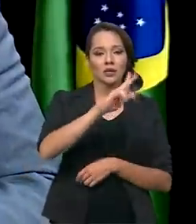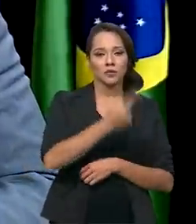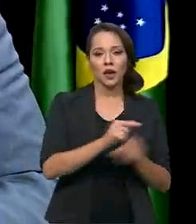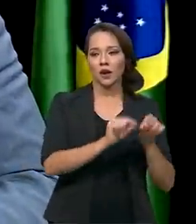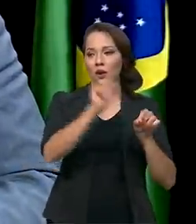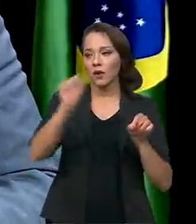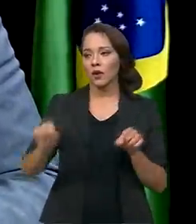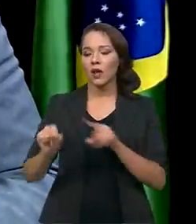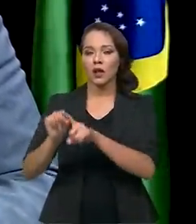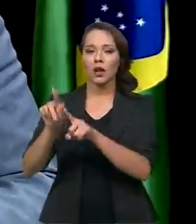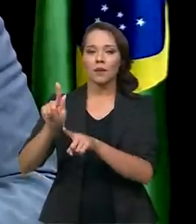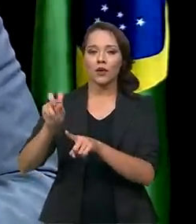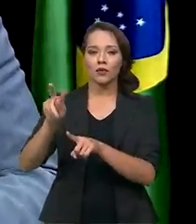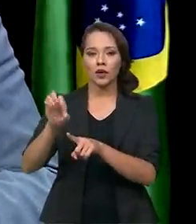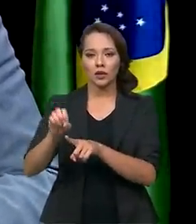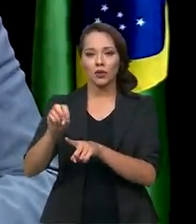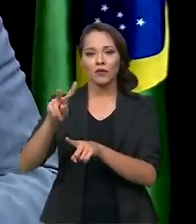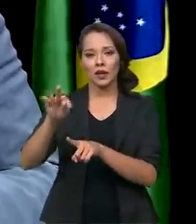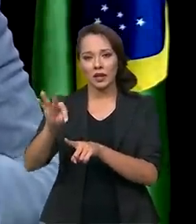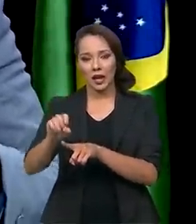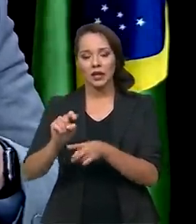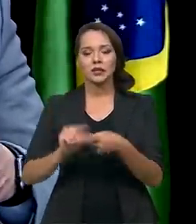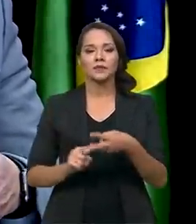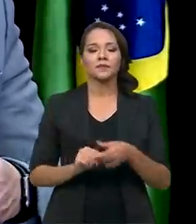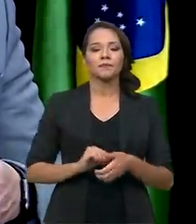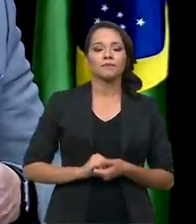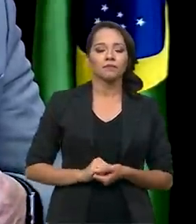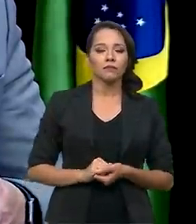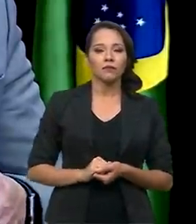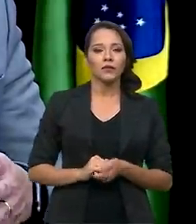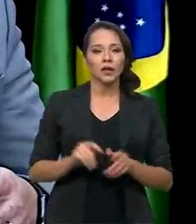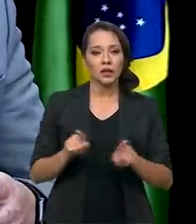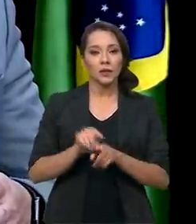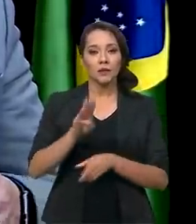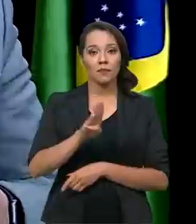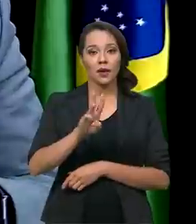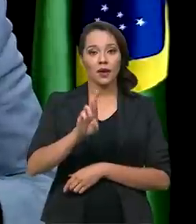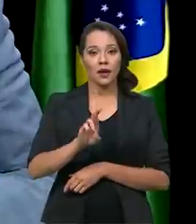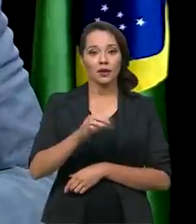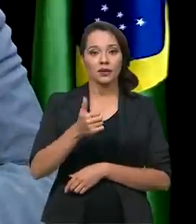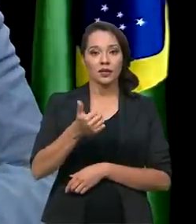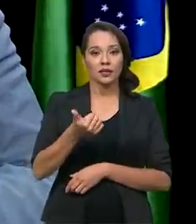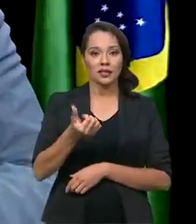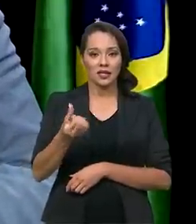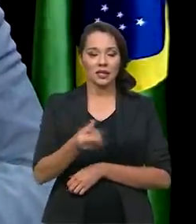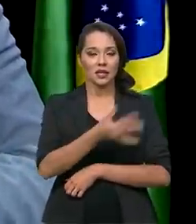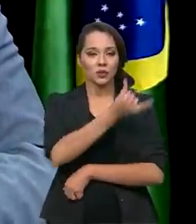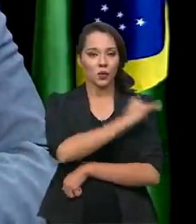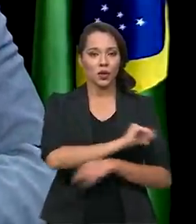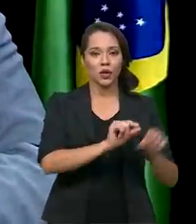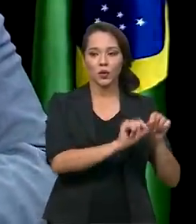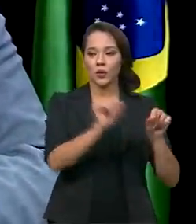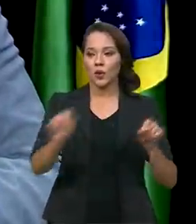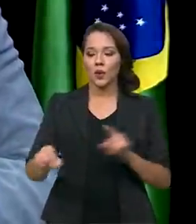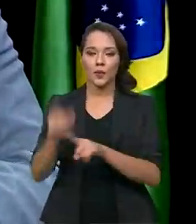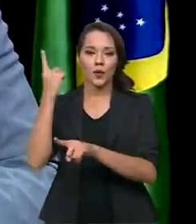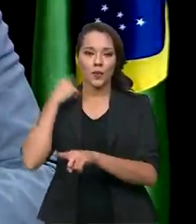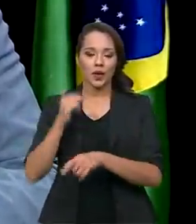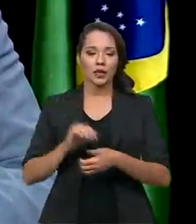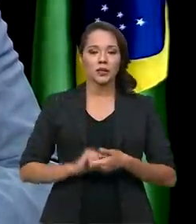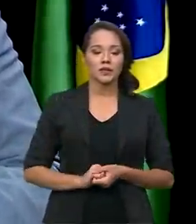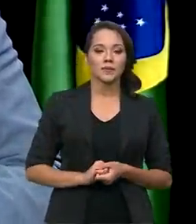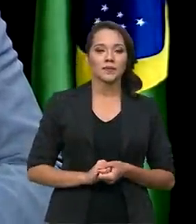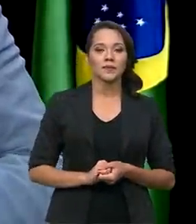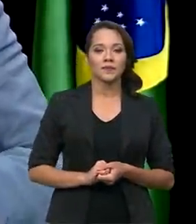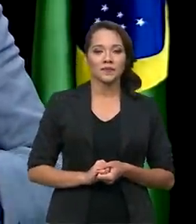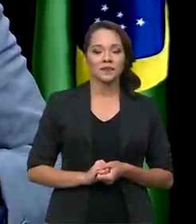com a Governador Valadares e João Levade com a Viana, a BR-116 Rio de Janeiro e Minas, com a ligação do Rio de Janeiro para o